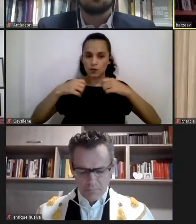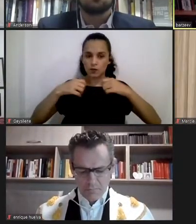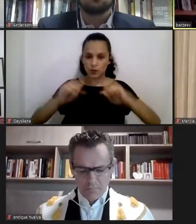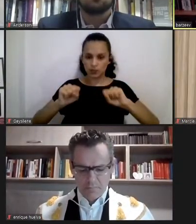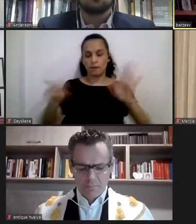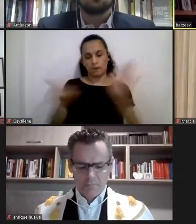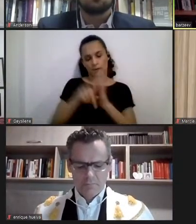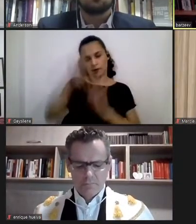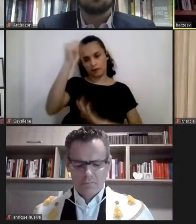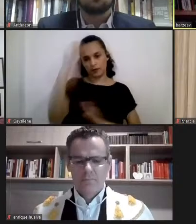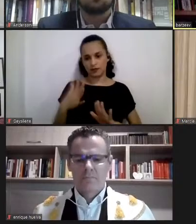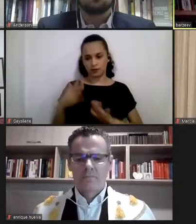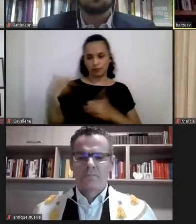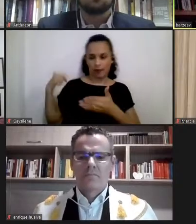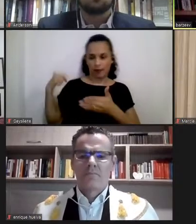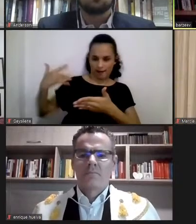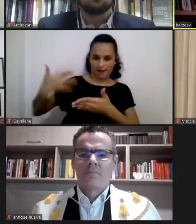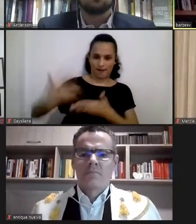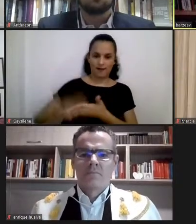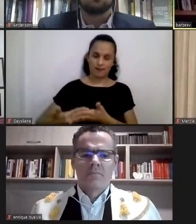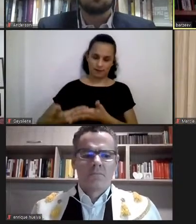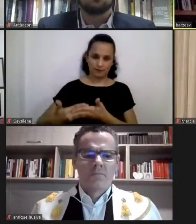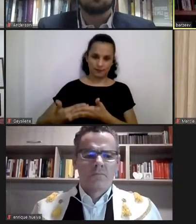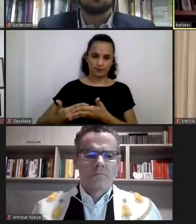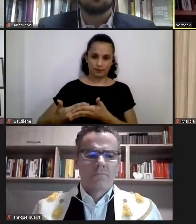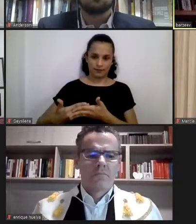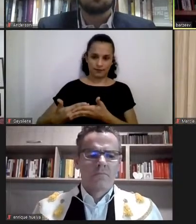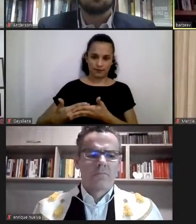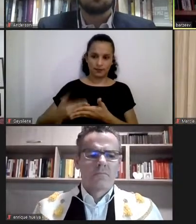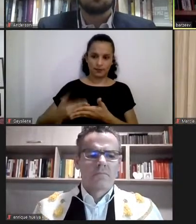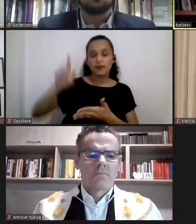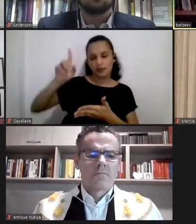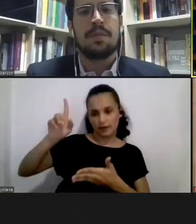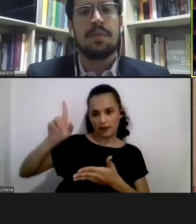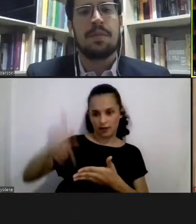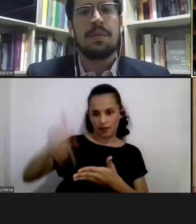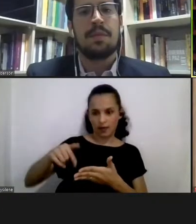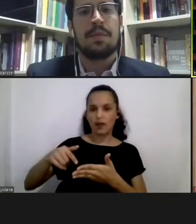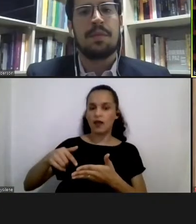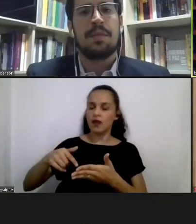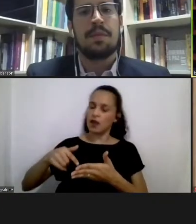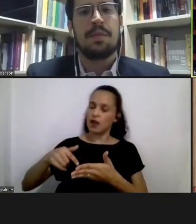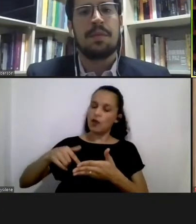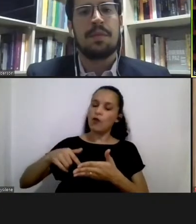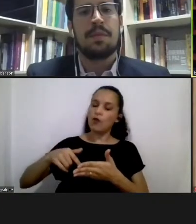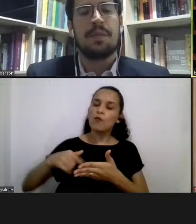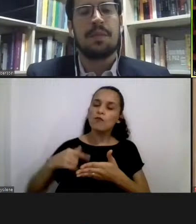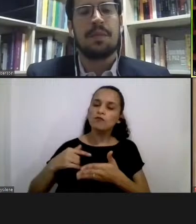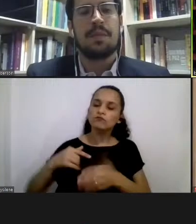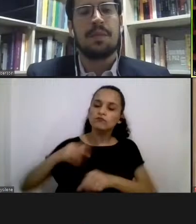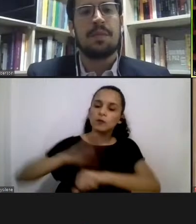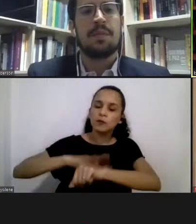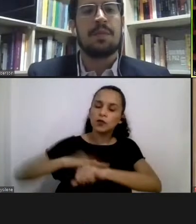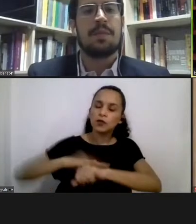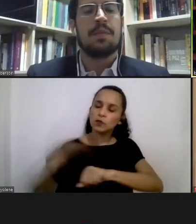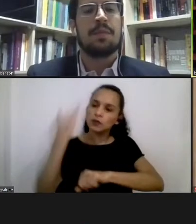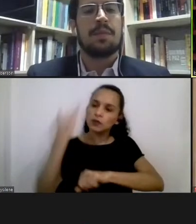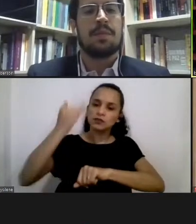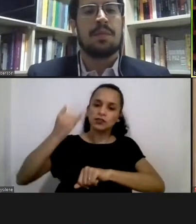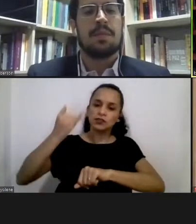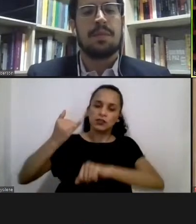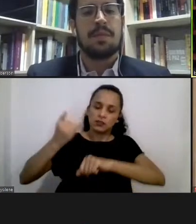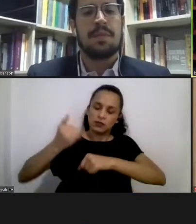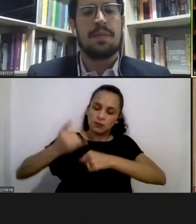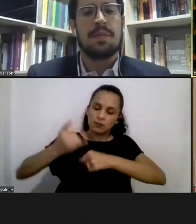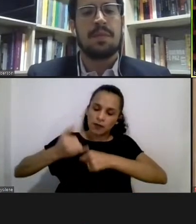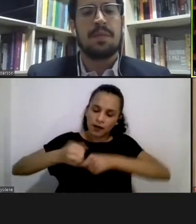anos, se tornando um componente importante do florescimento da disciplina